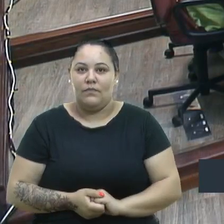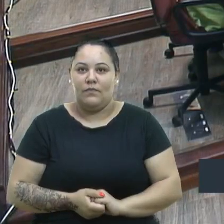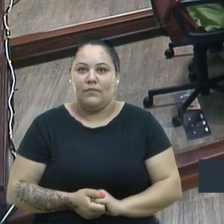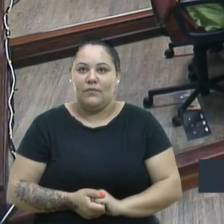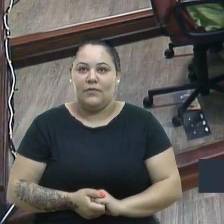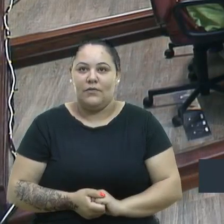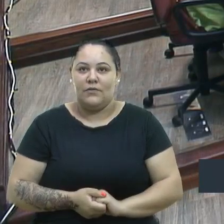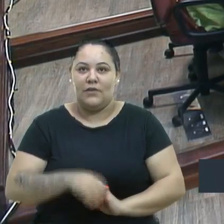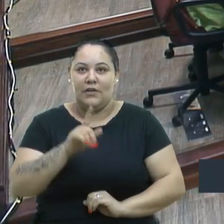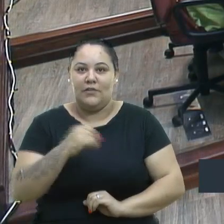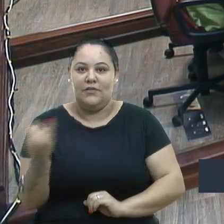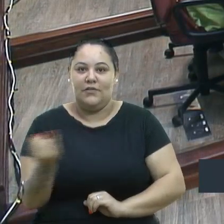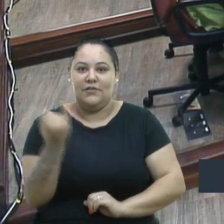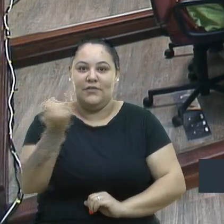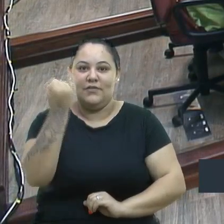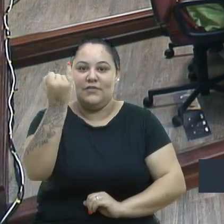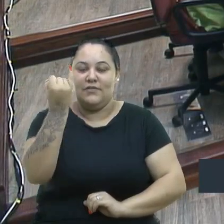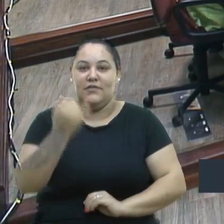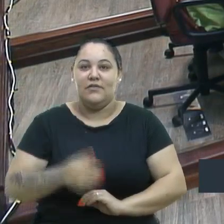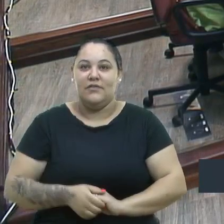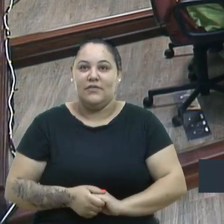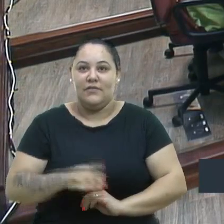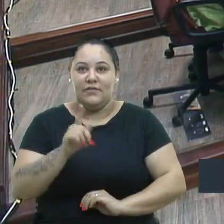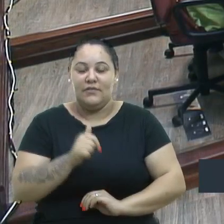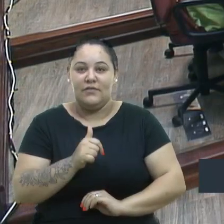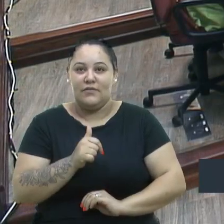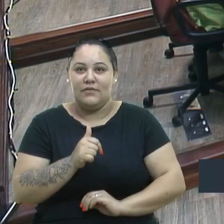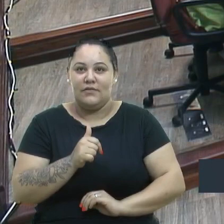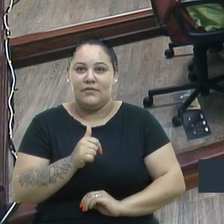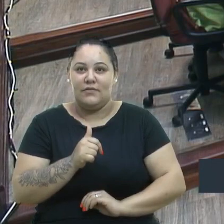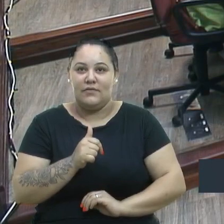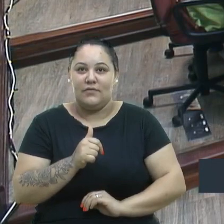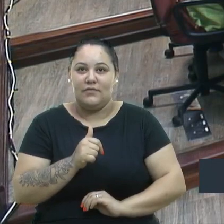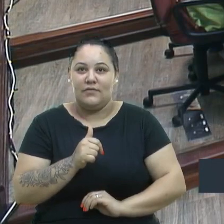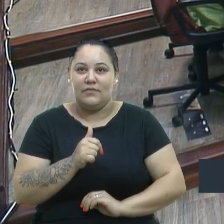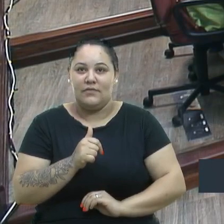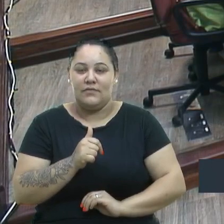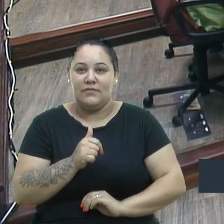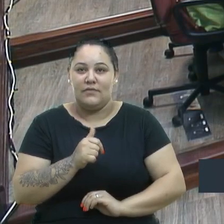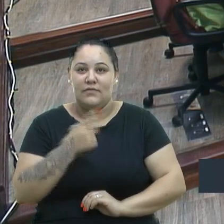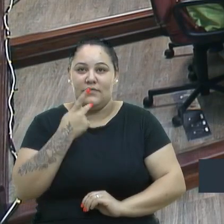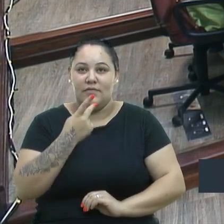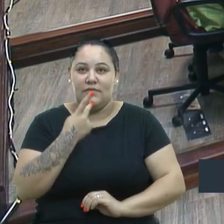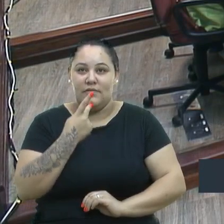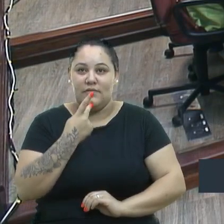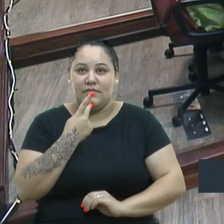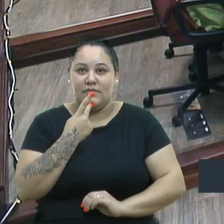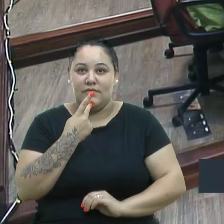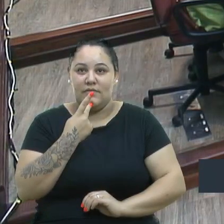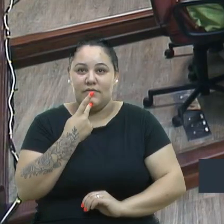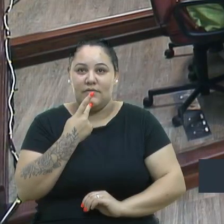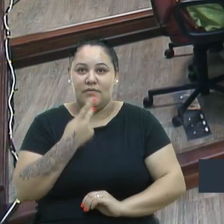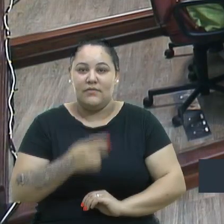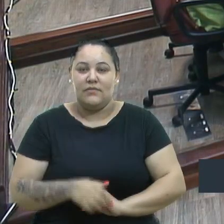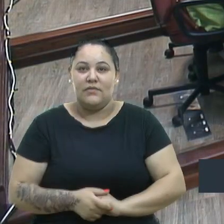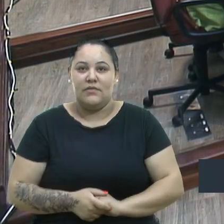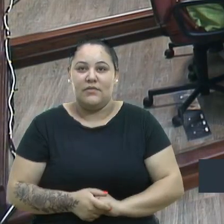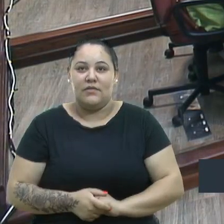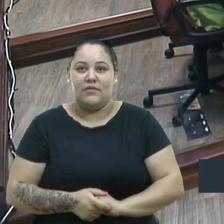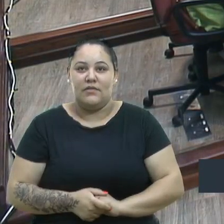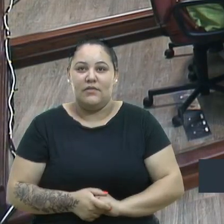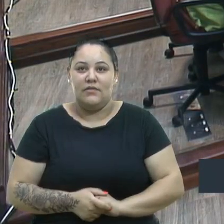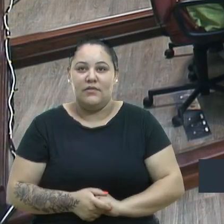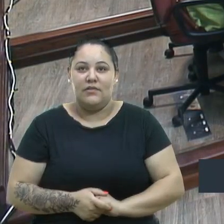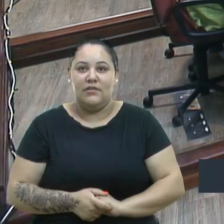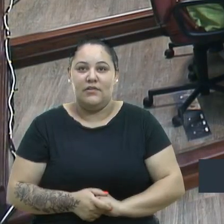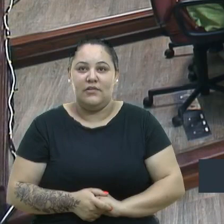a gente abordar a respeito da gente saber fazer o descarte dos